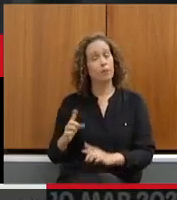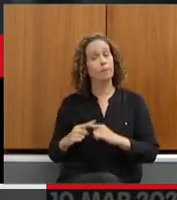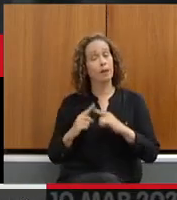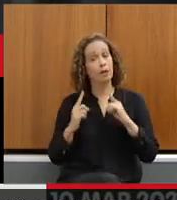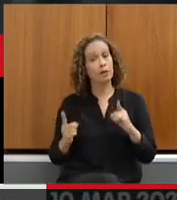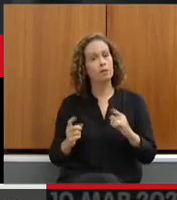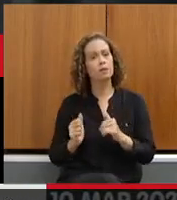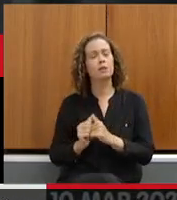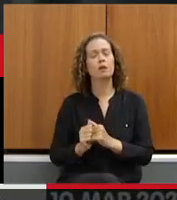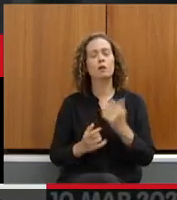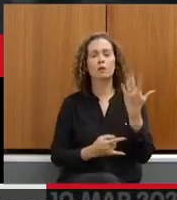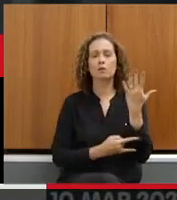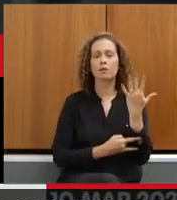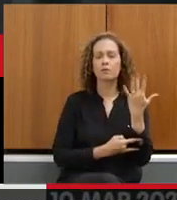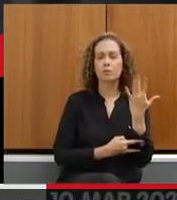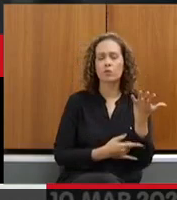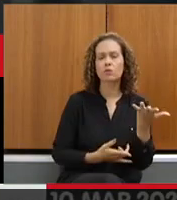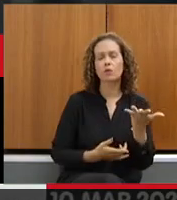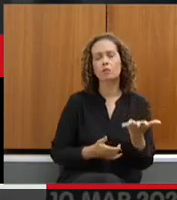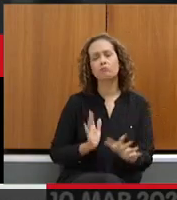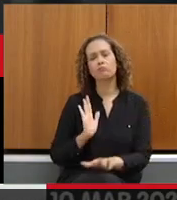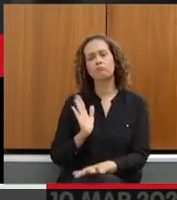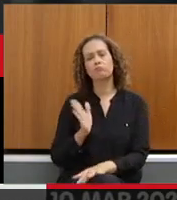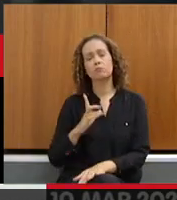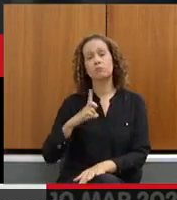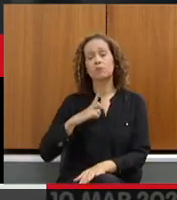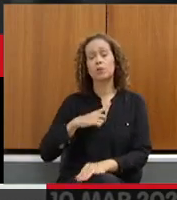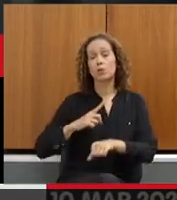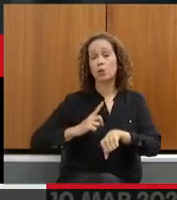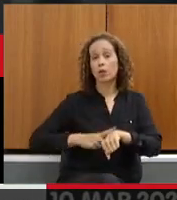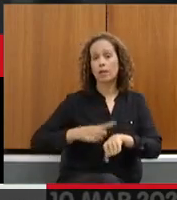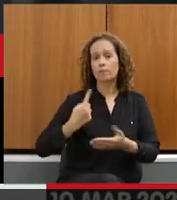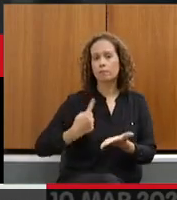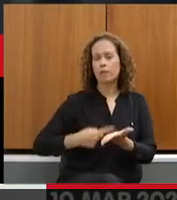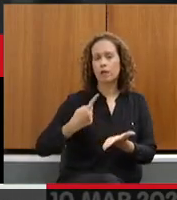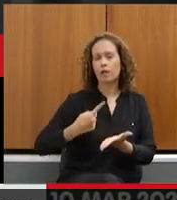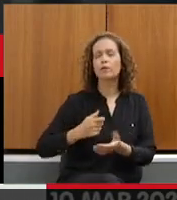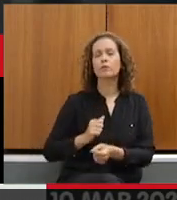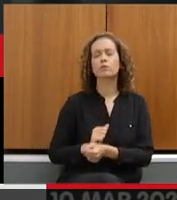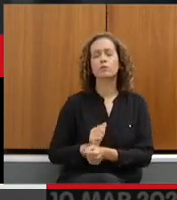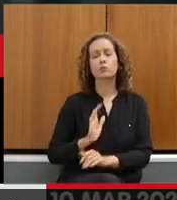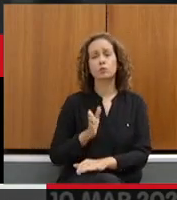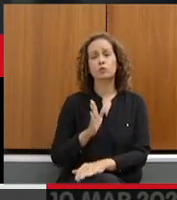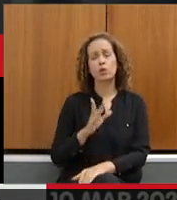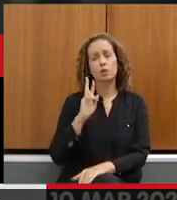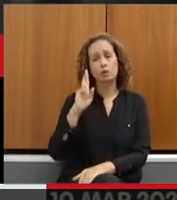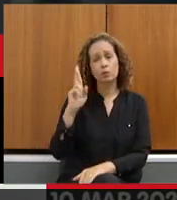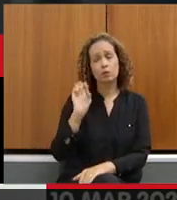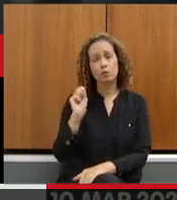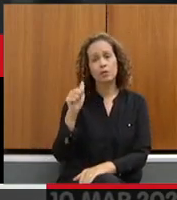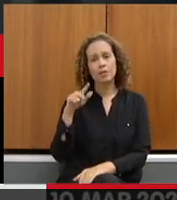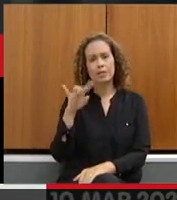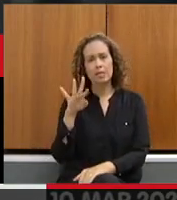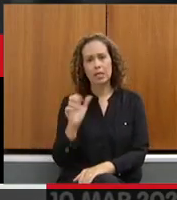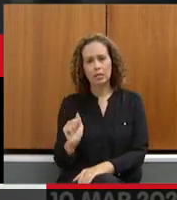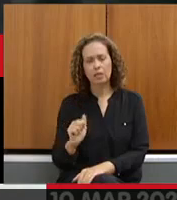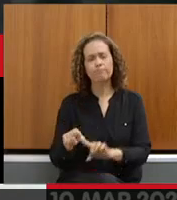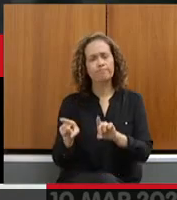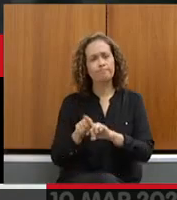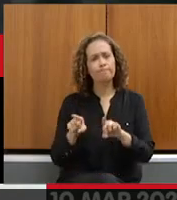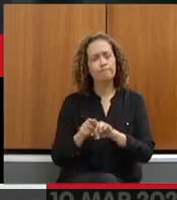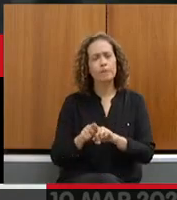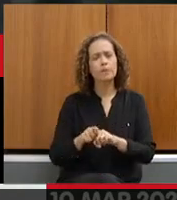relação à UFMG eu já tenho até um horário marcado com a reitora Sandra para a gente poder evoluir nessas